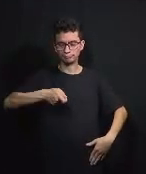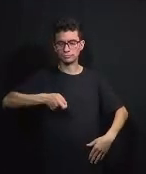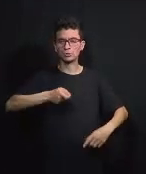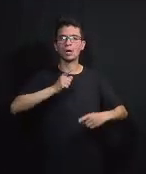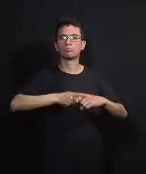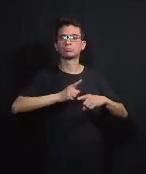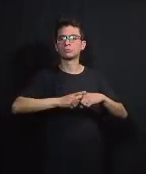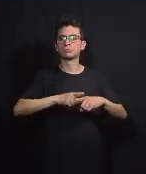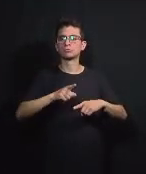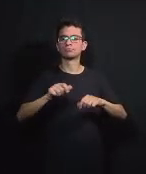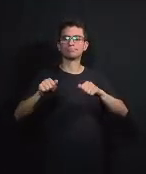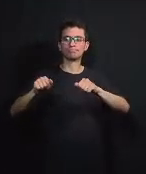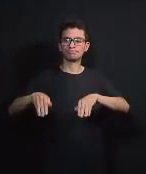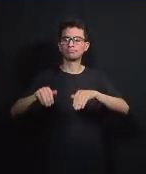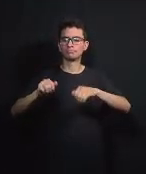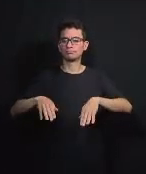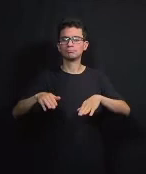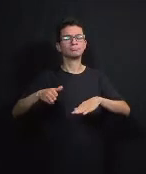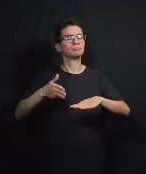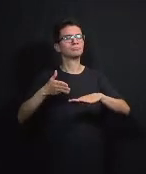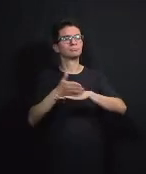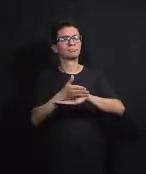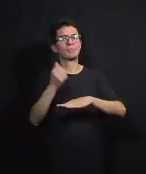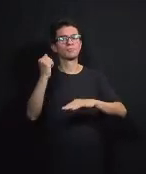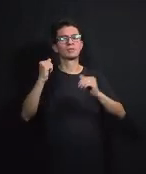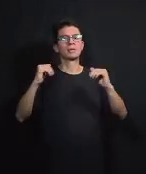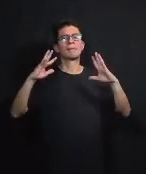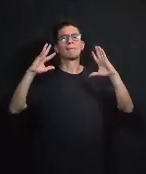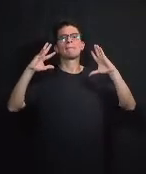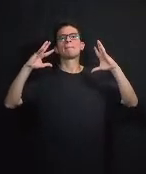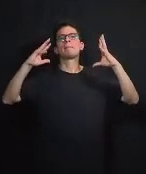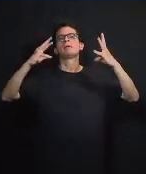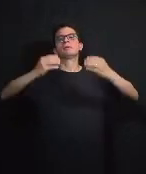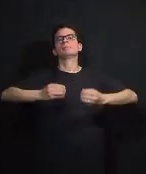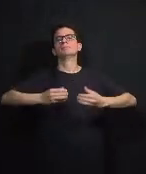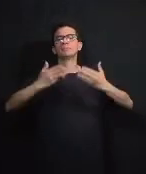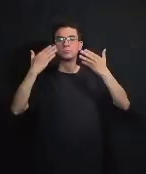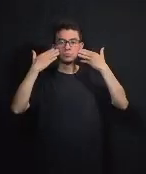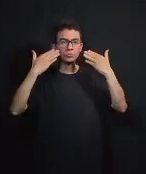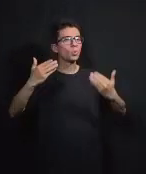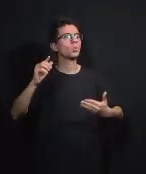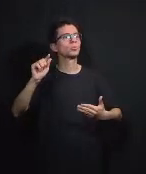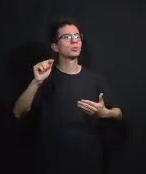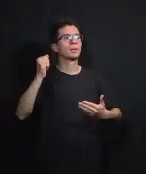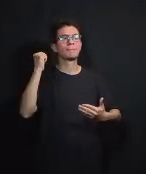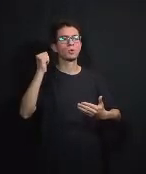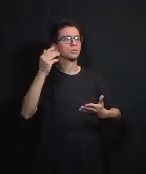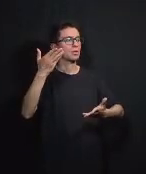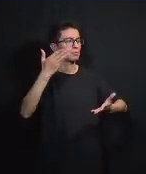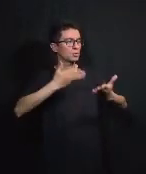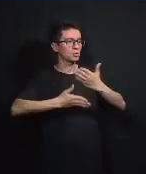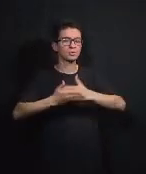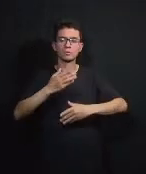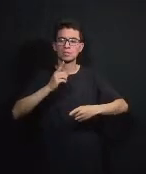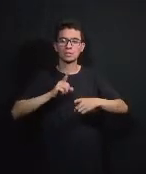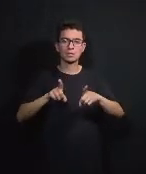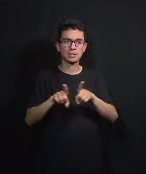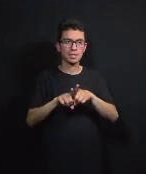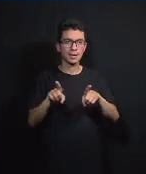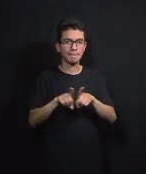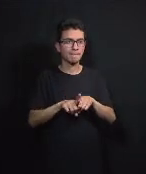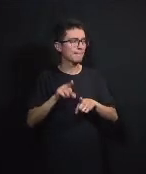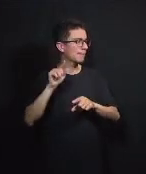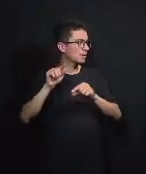exército, sobretudo, a arma mais forte, apareceu como poder moderador, garantidor de uma